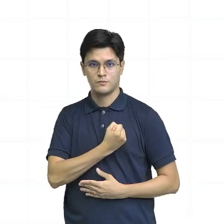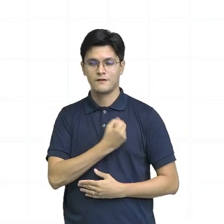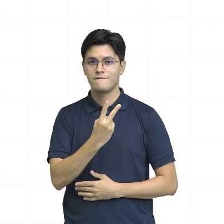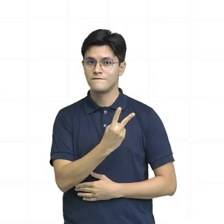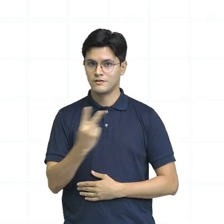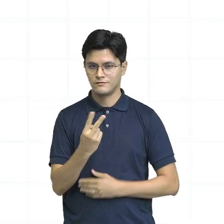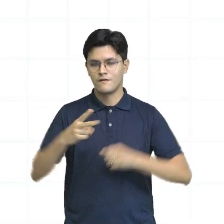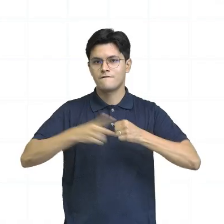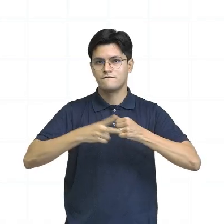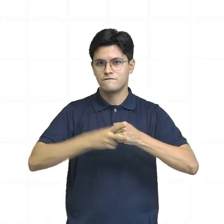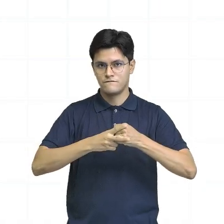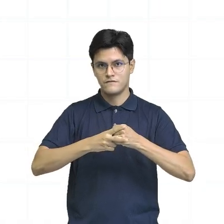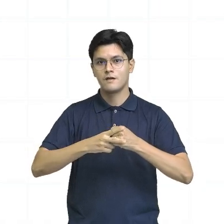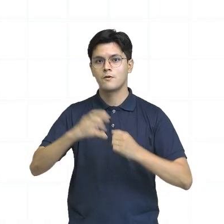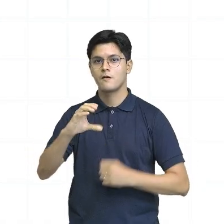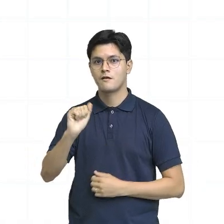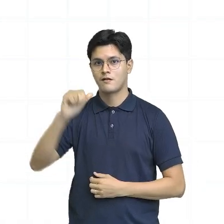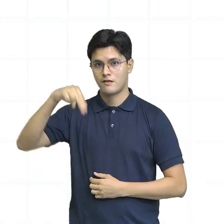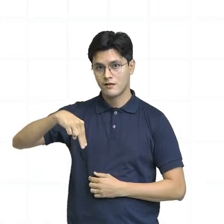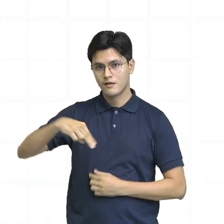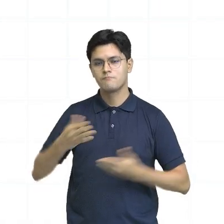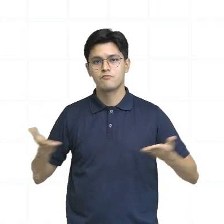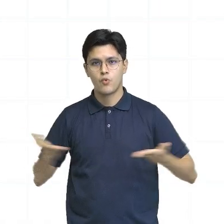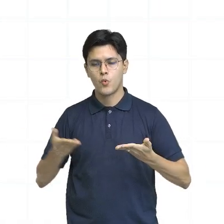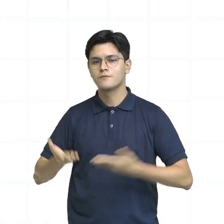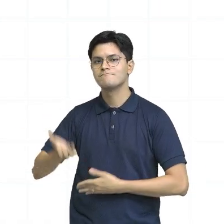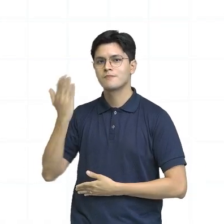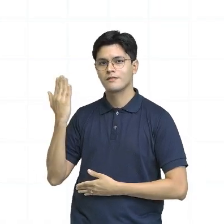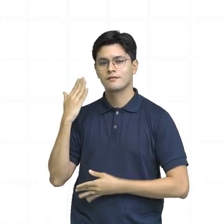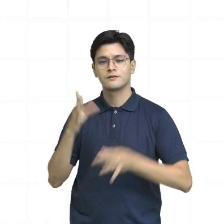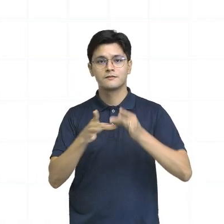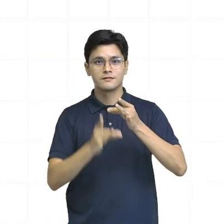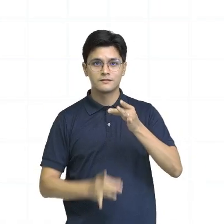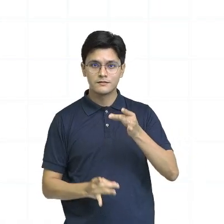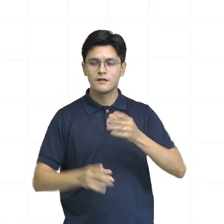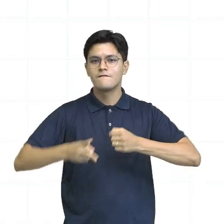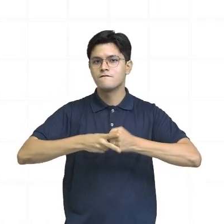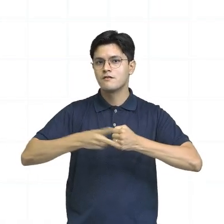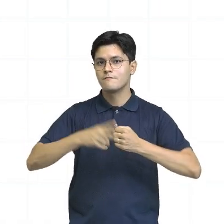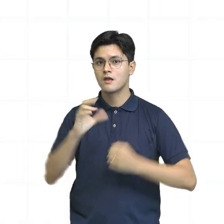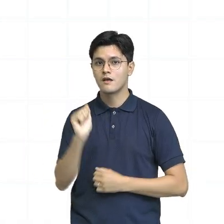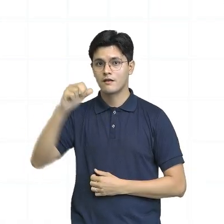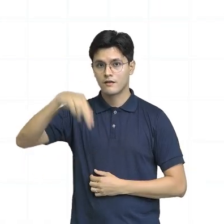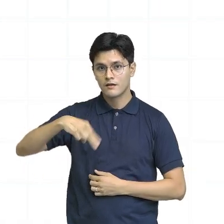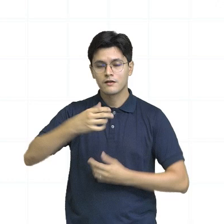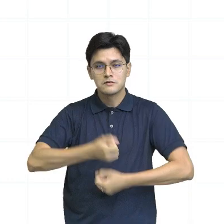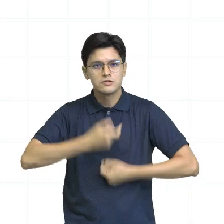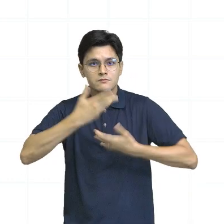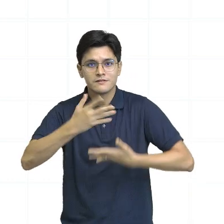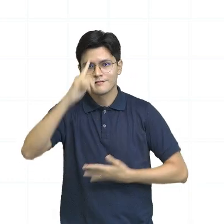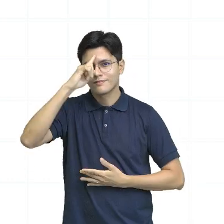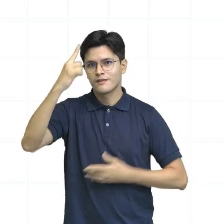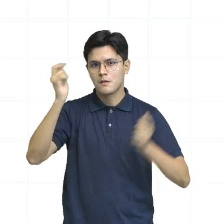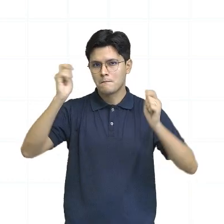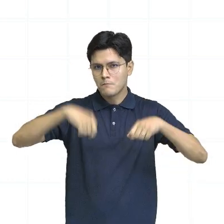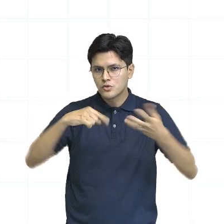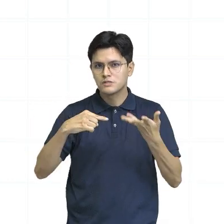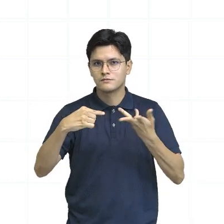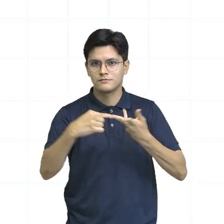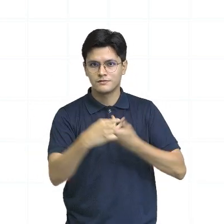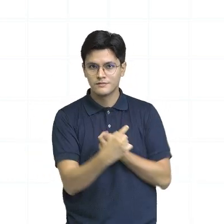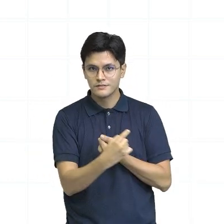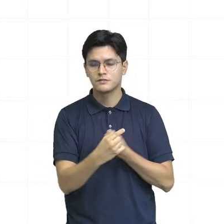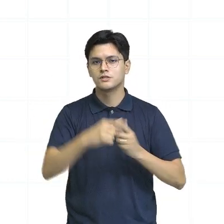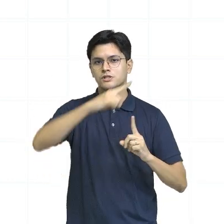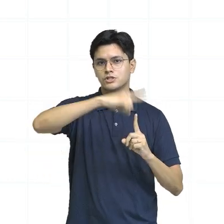modal, can, presente e passado. E o nosso detalhamento, verbo can, expressando ideia de possibilidades, forma negativa e interrogativa